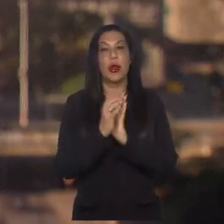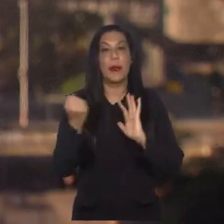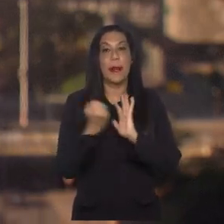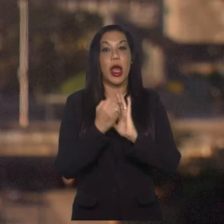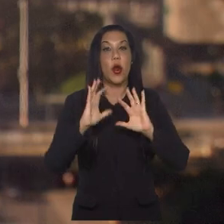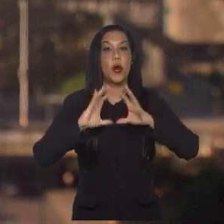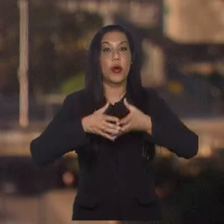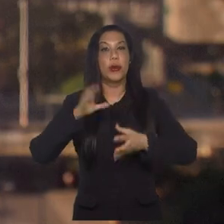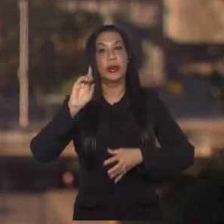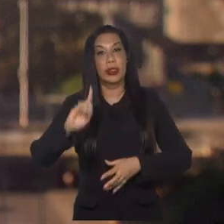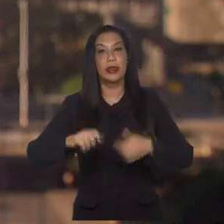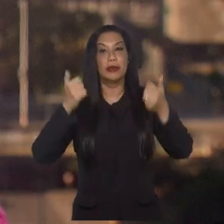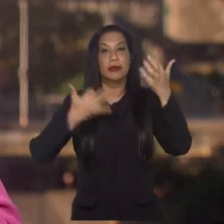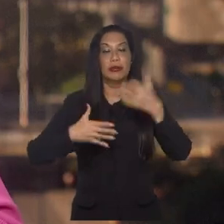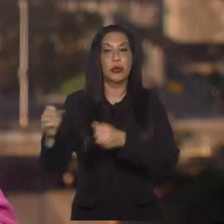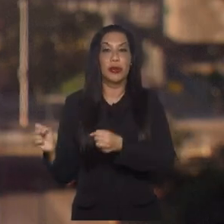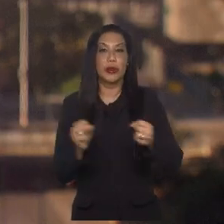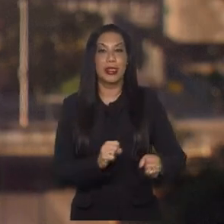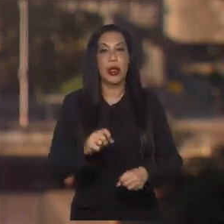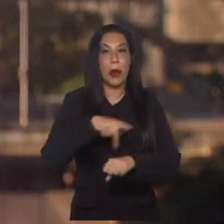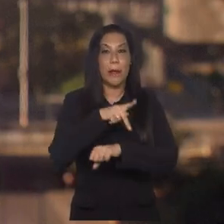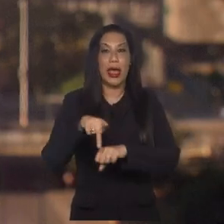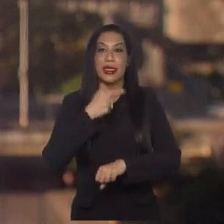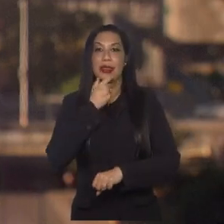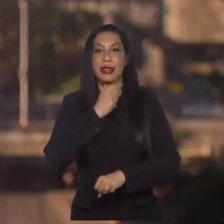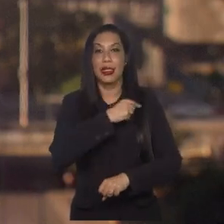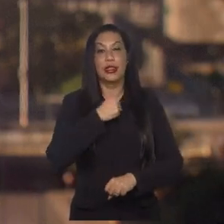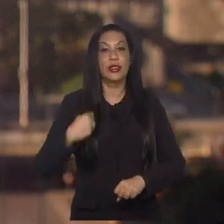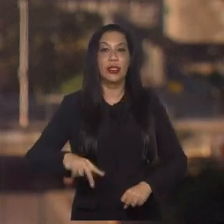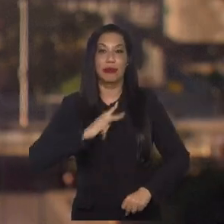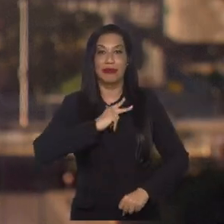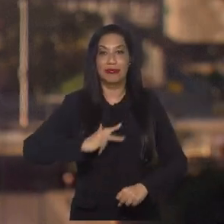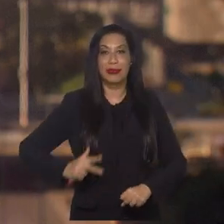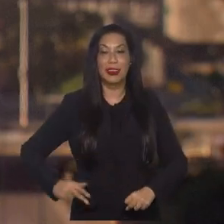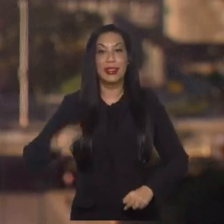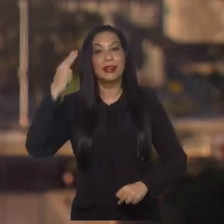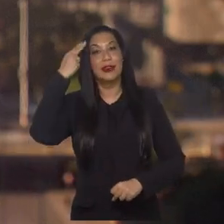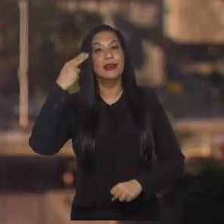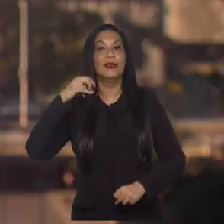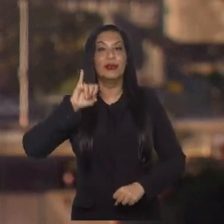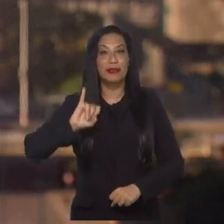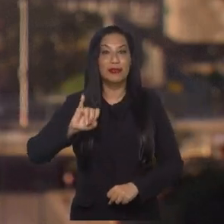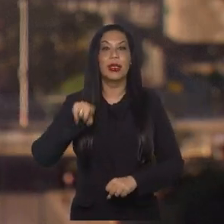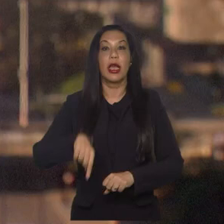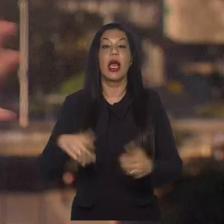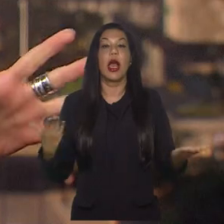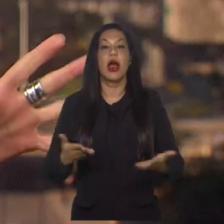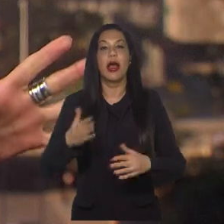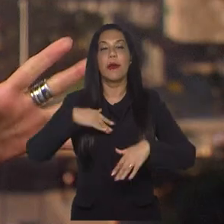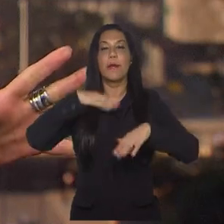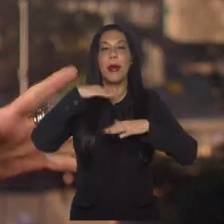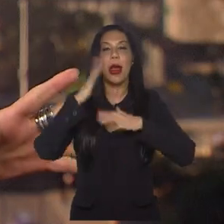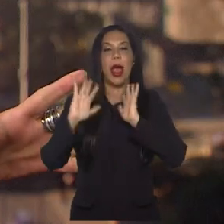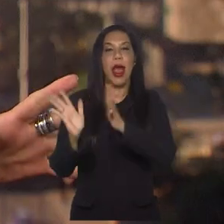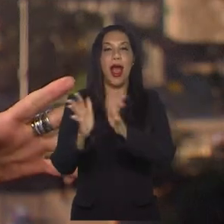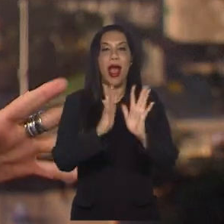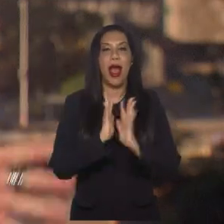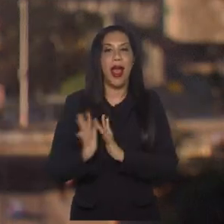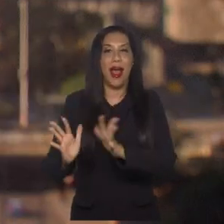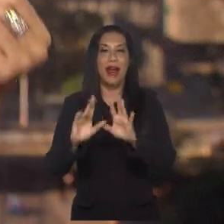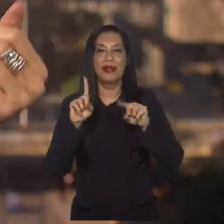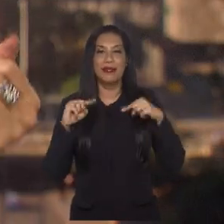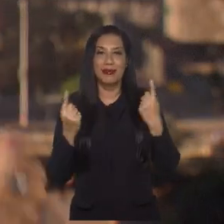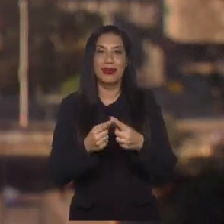D, a gente vai falar da poderosíssima Inglaterra, da China, da Dinamarca e do Haiti. Tem muito papo para essa